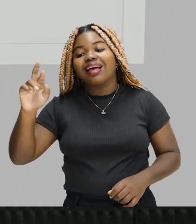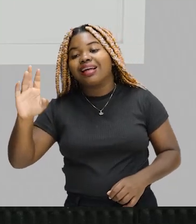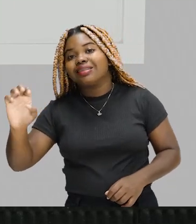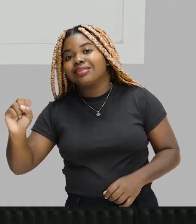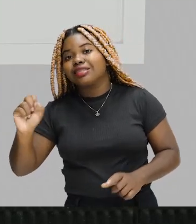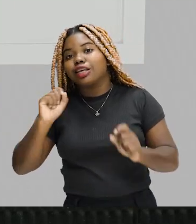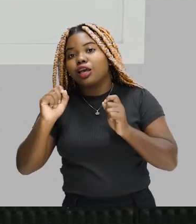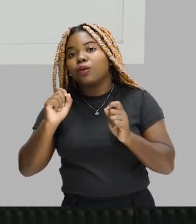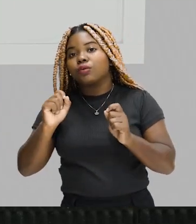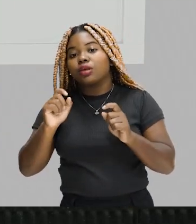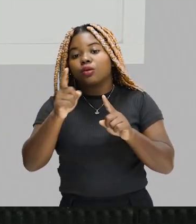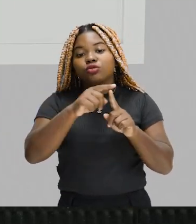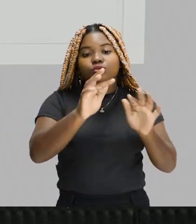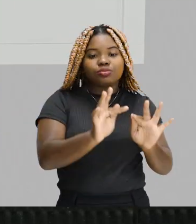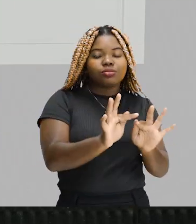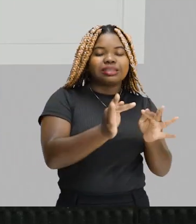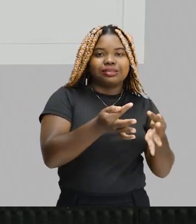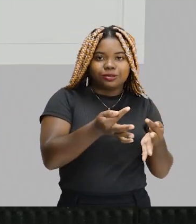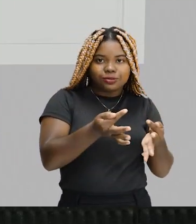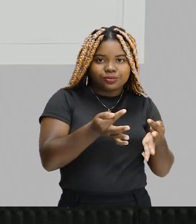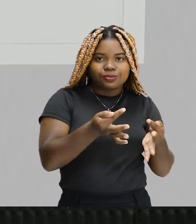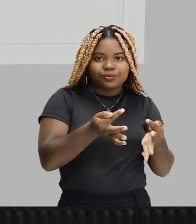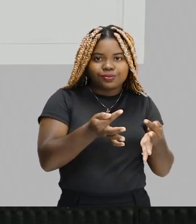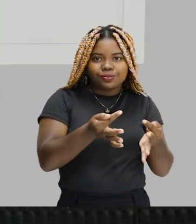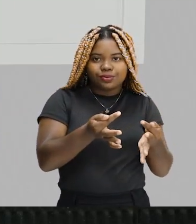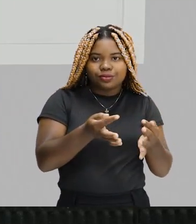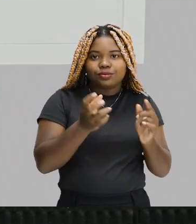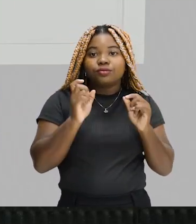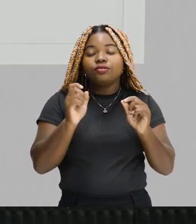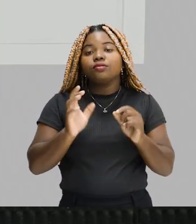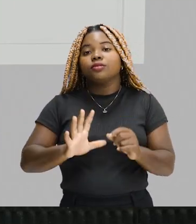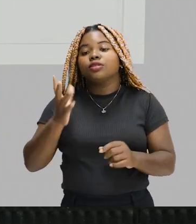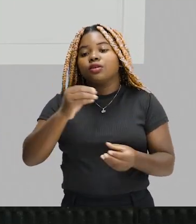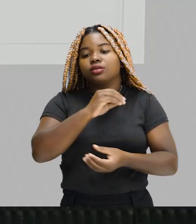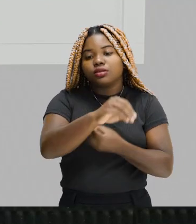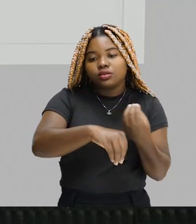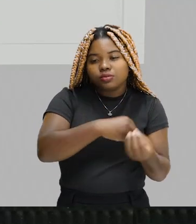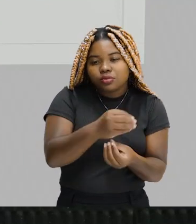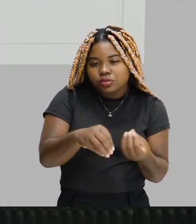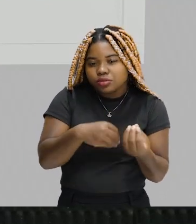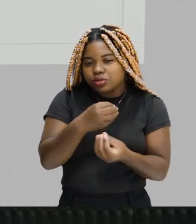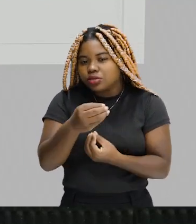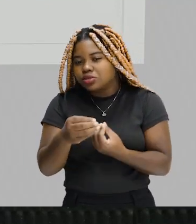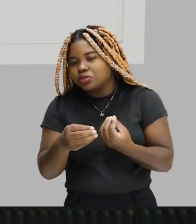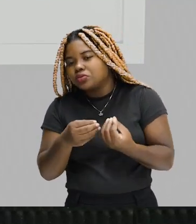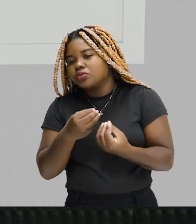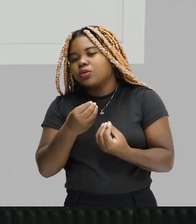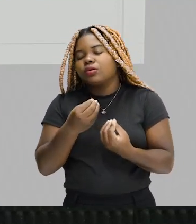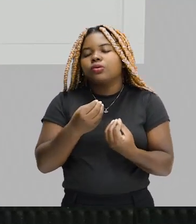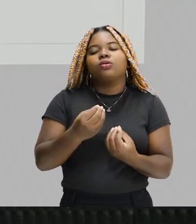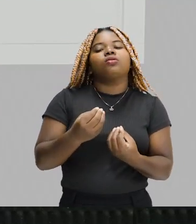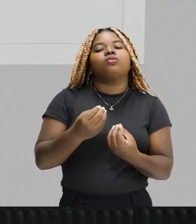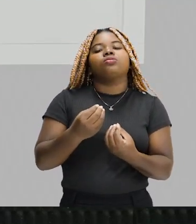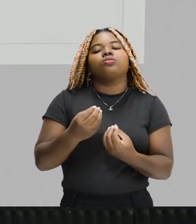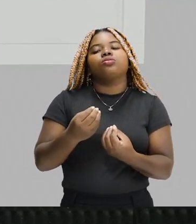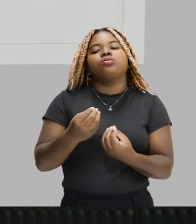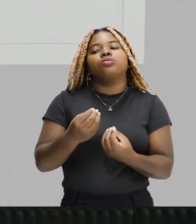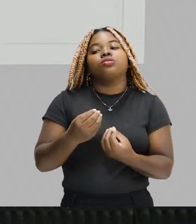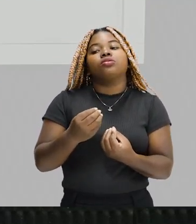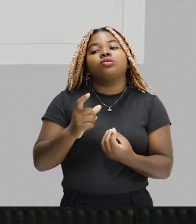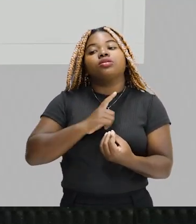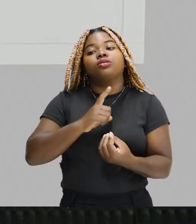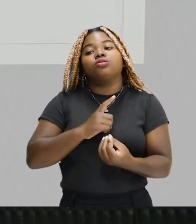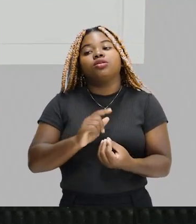simples, ok? Em que a mistura dessas partículas elementares irão formar